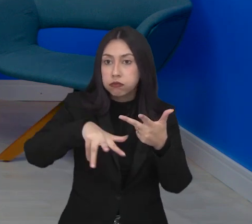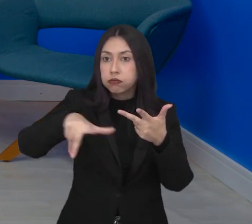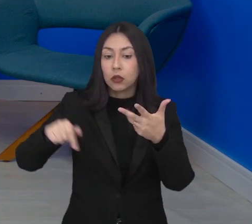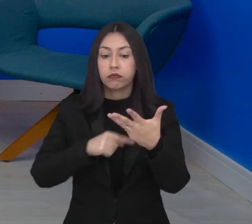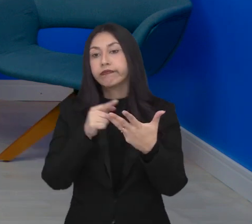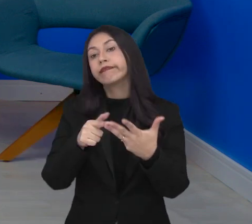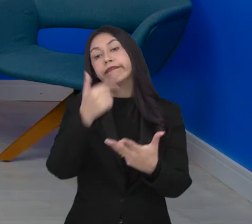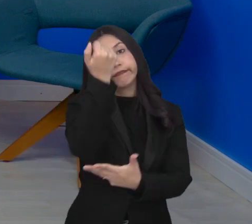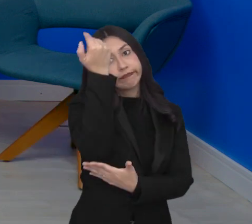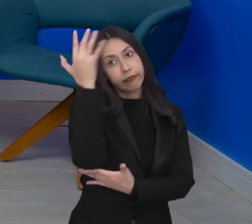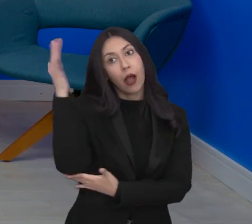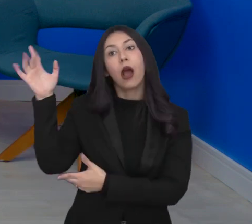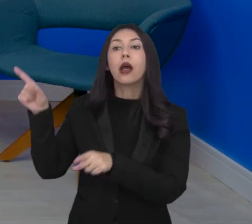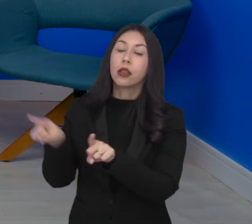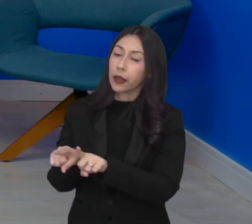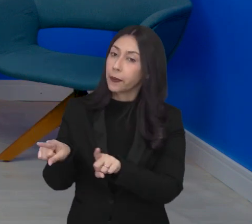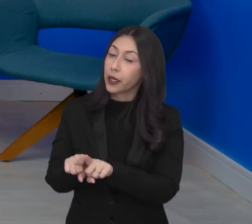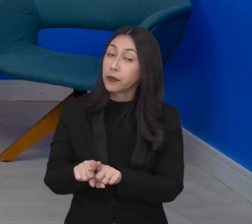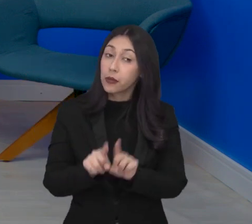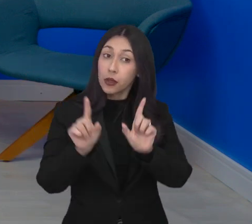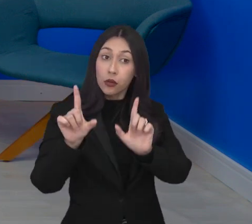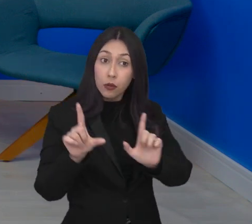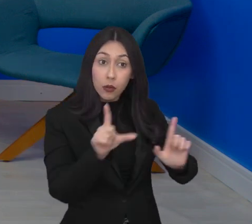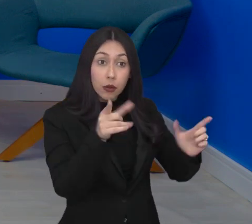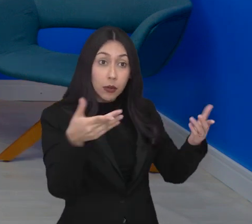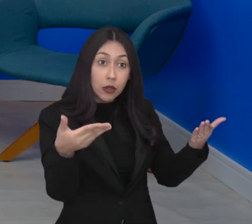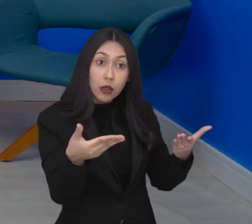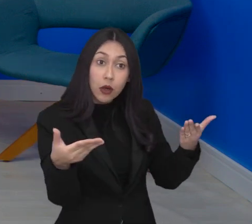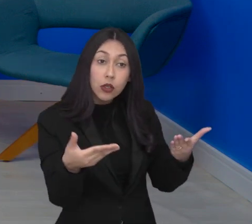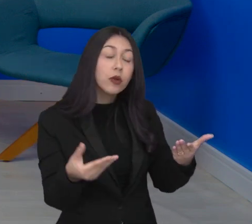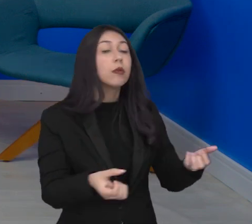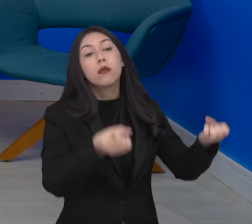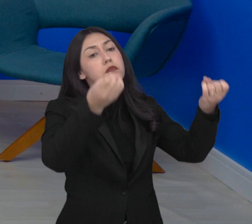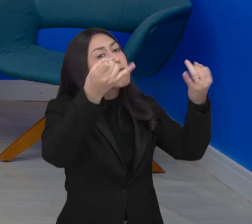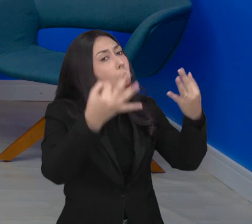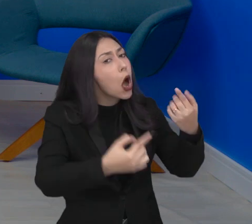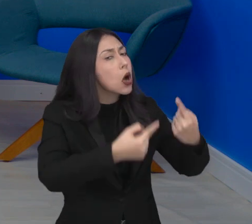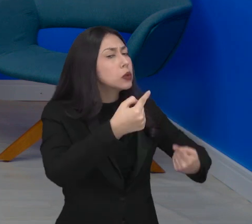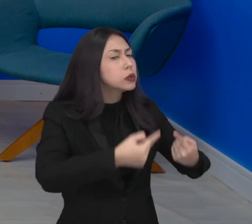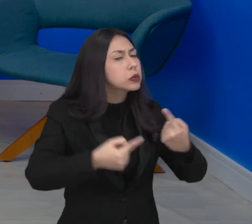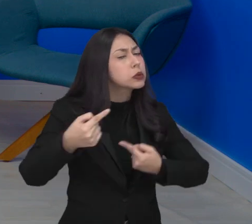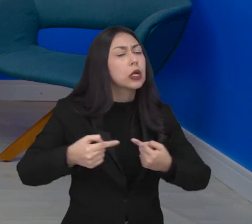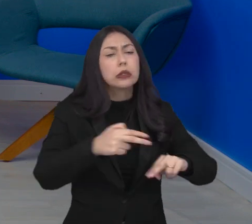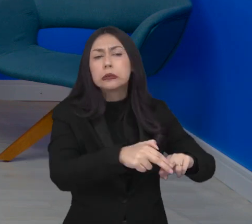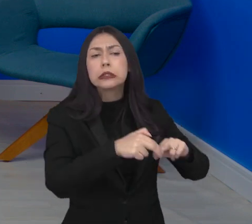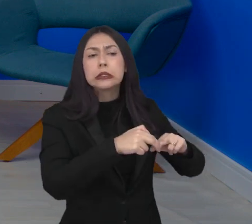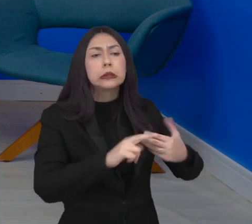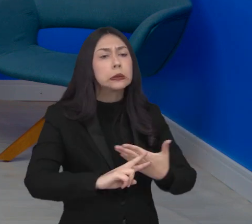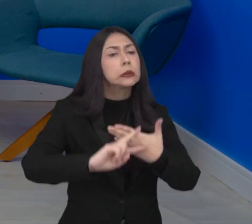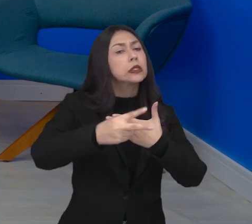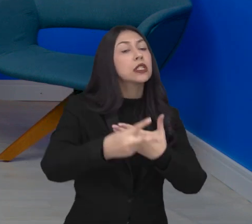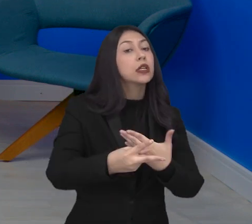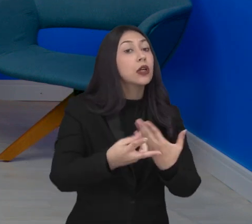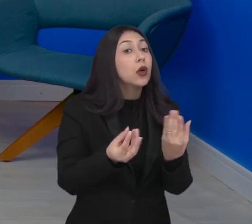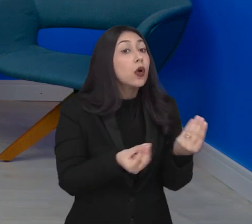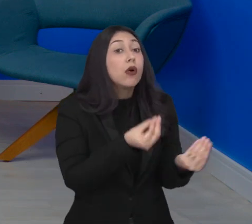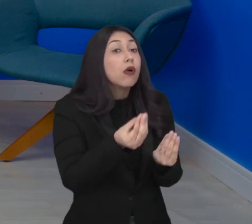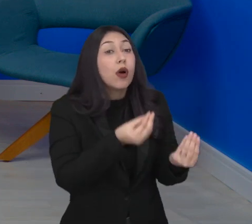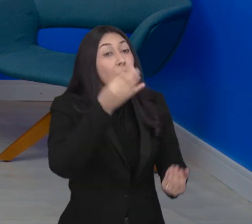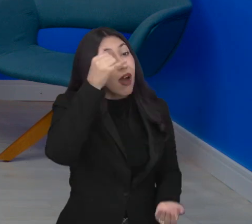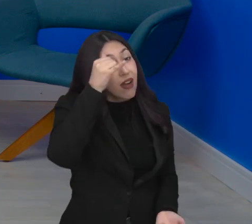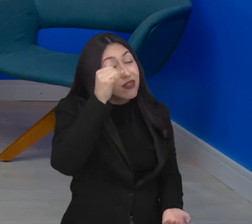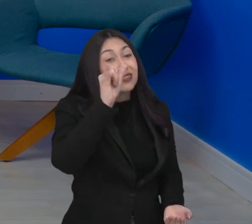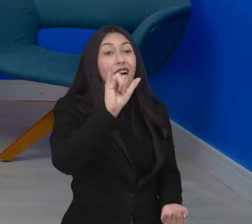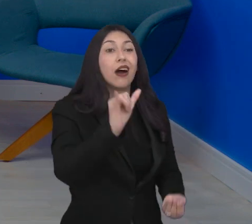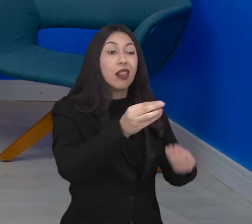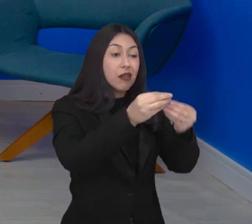e, claro, no meio ambiente de maneira geral. No programa de hoje, vamos debater causas, consequências e o que ainda pode ser